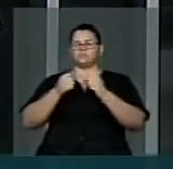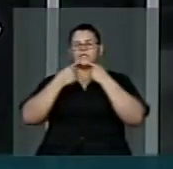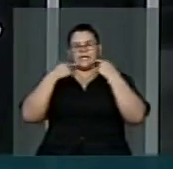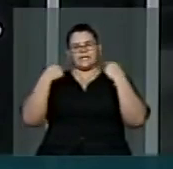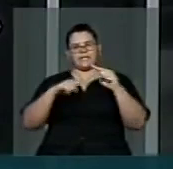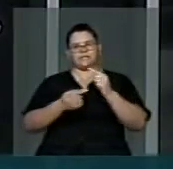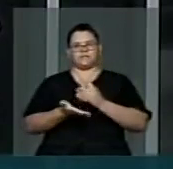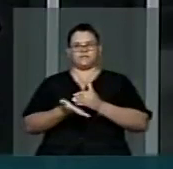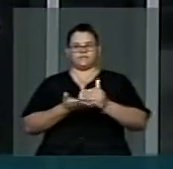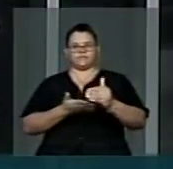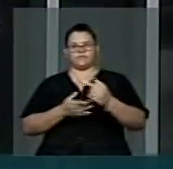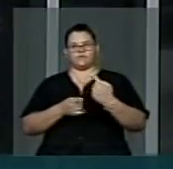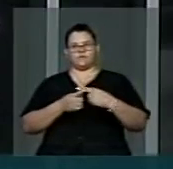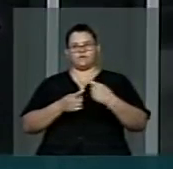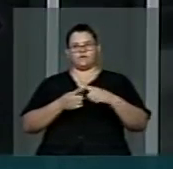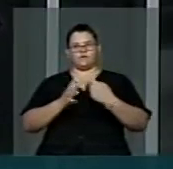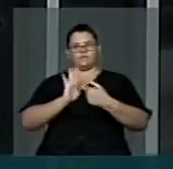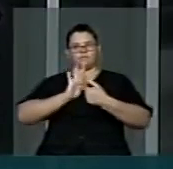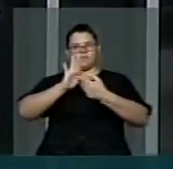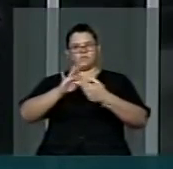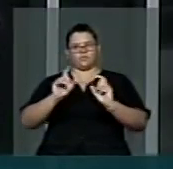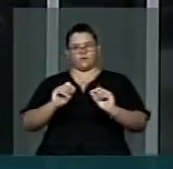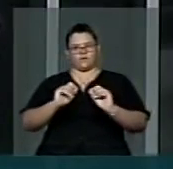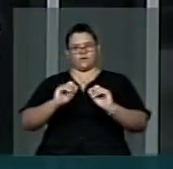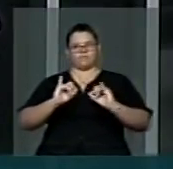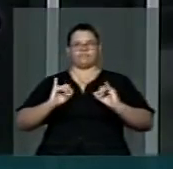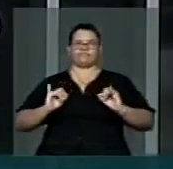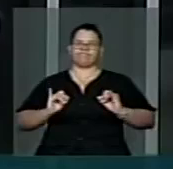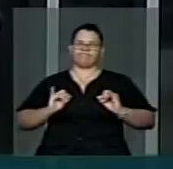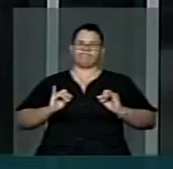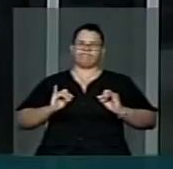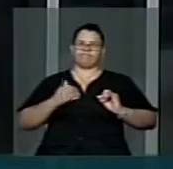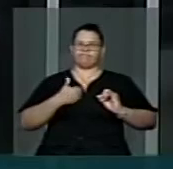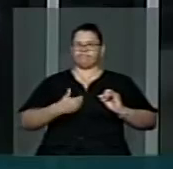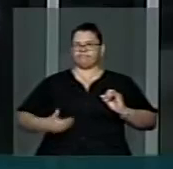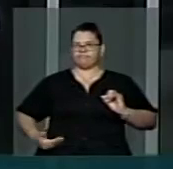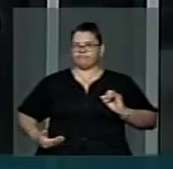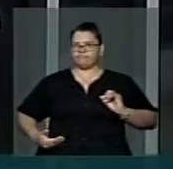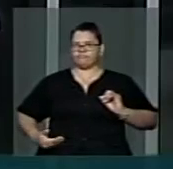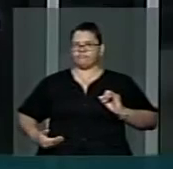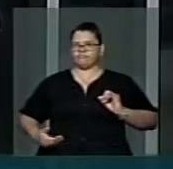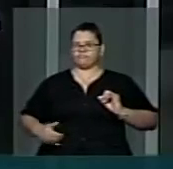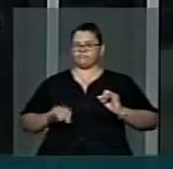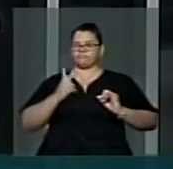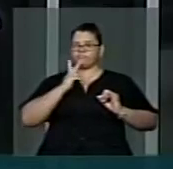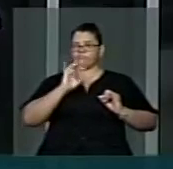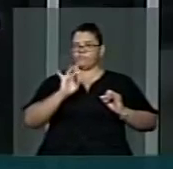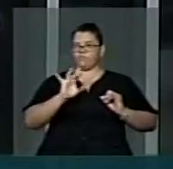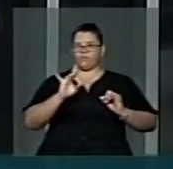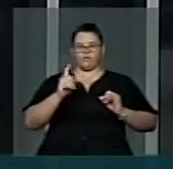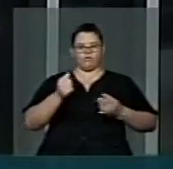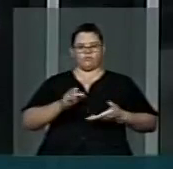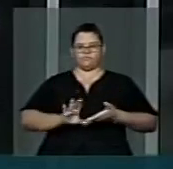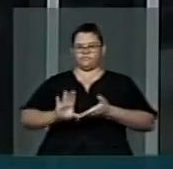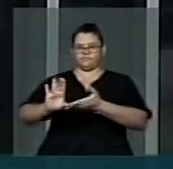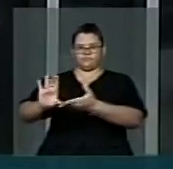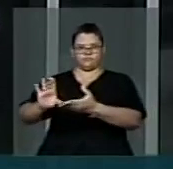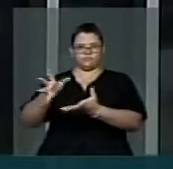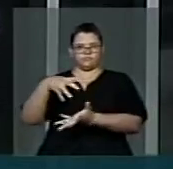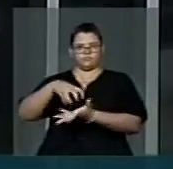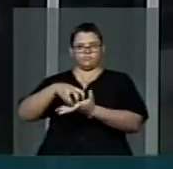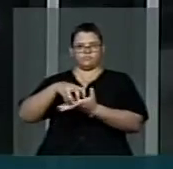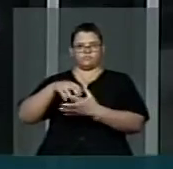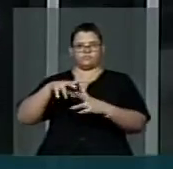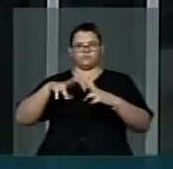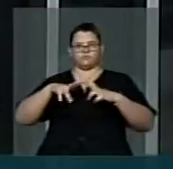que apontam para o que chamam de comodismo do governo. Este, dizem, apenas deposita o dinheiro para o setor privado, sem